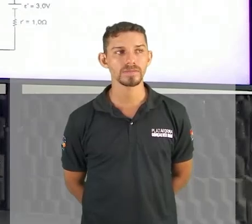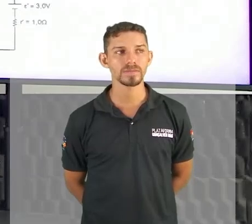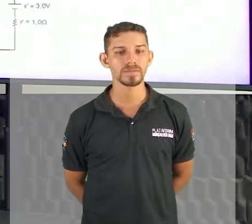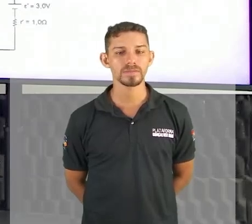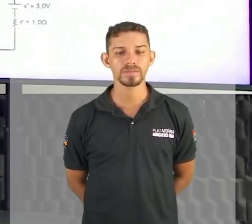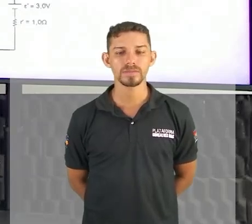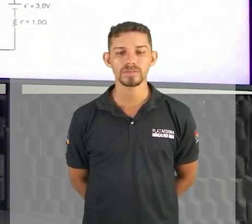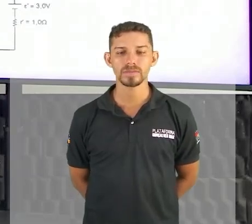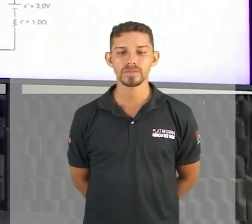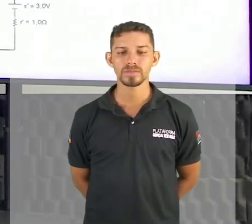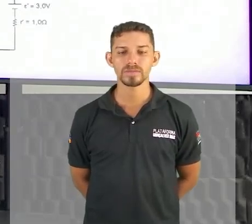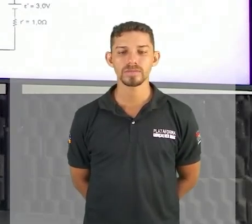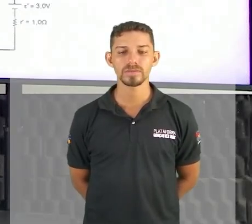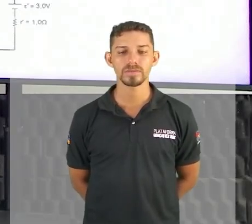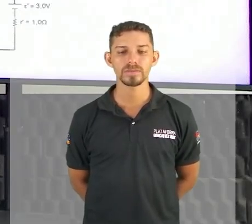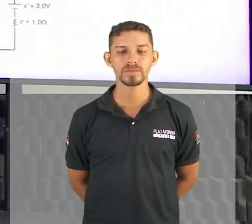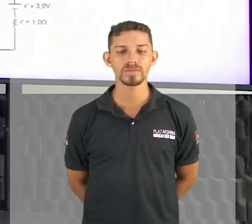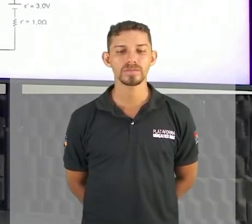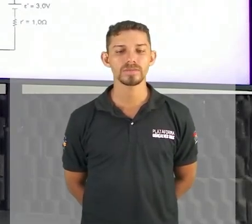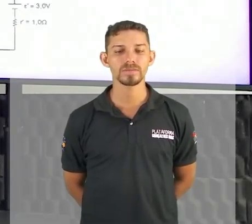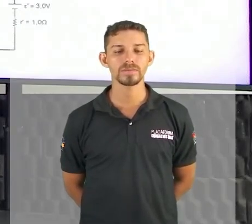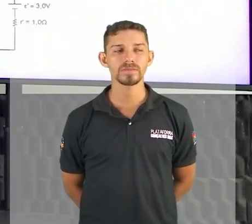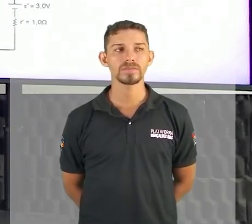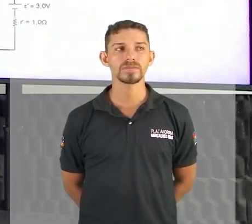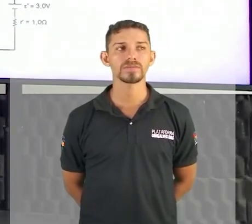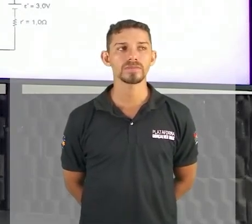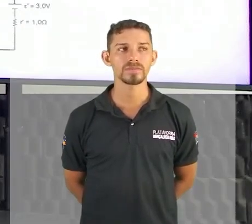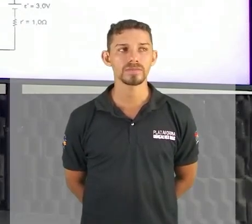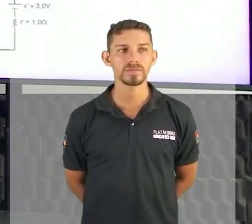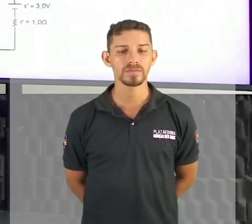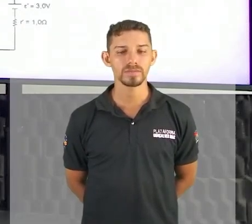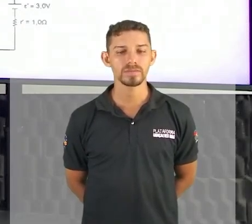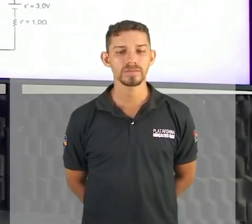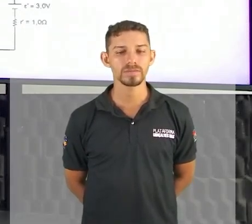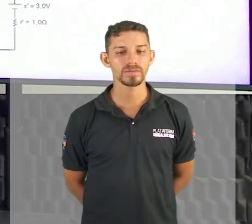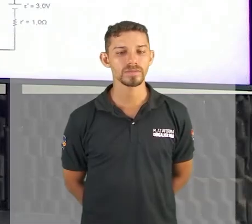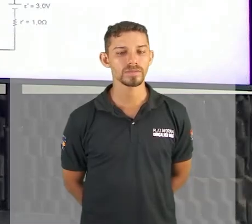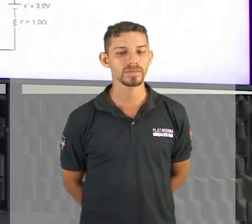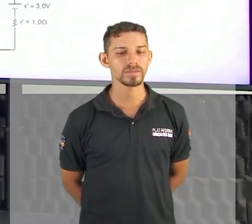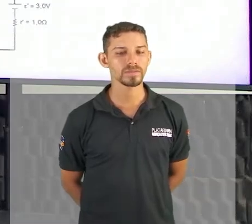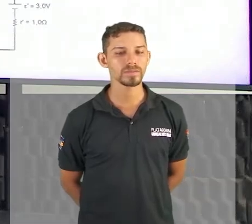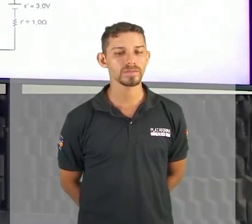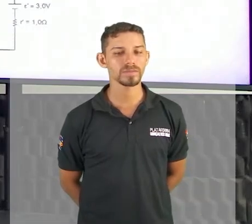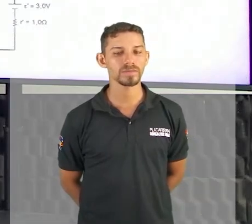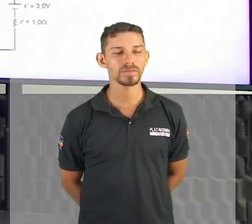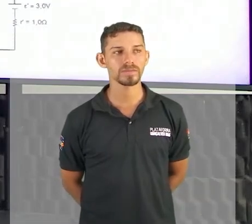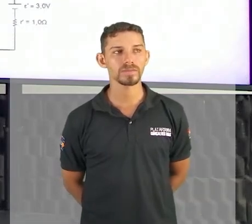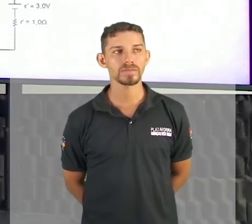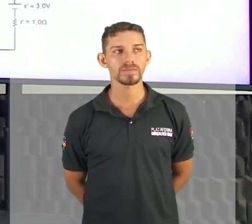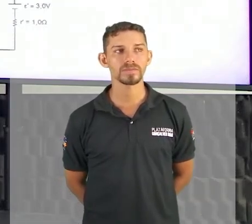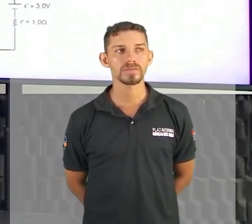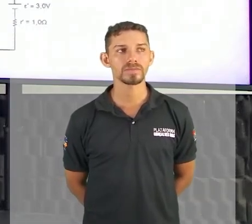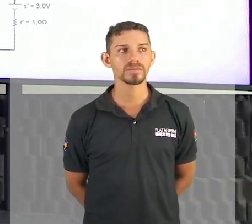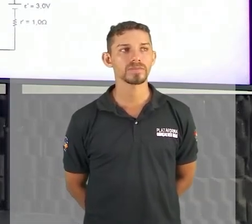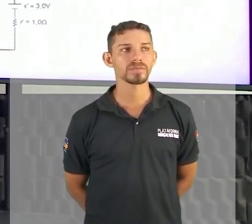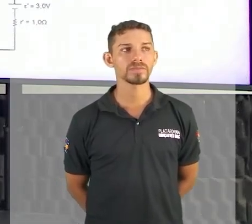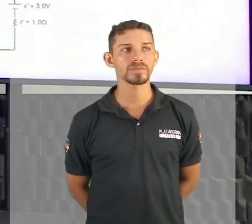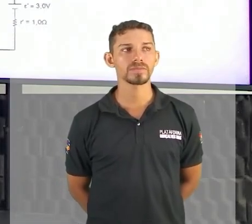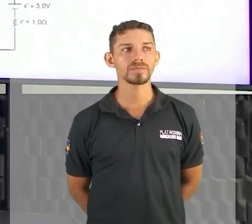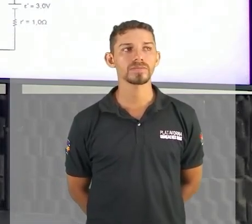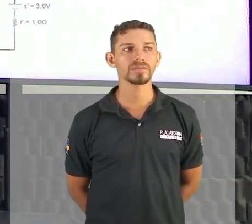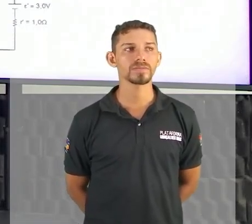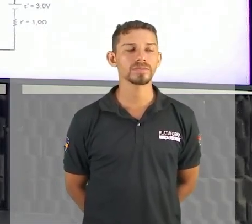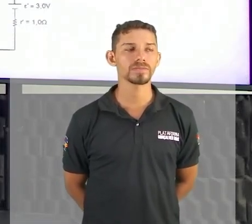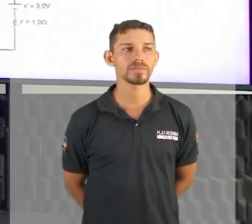linha rzinho linha 1 oh força contra eletromotriz aqui